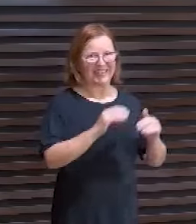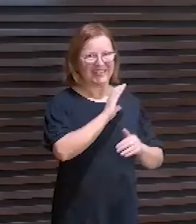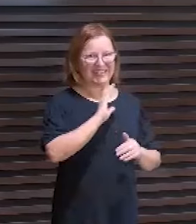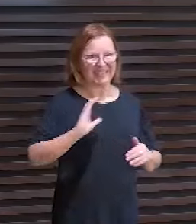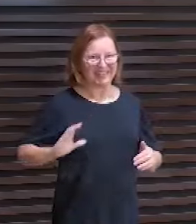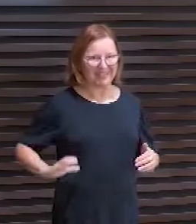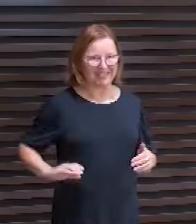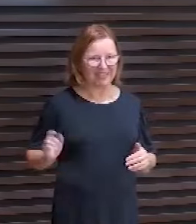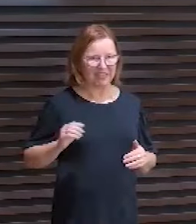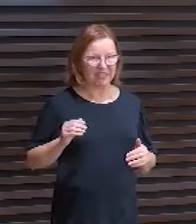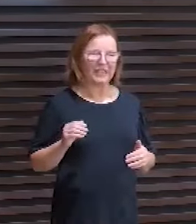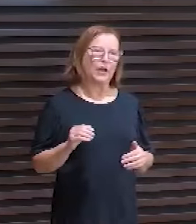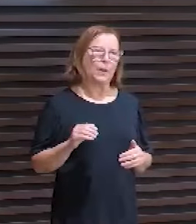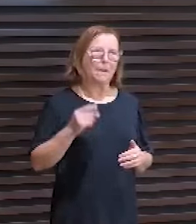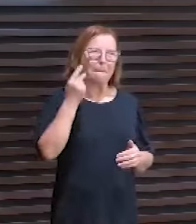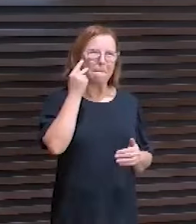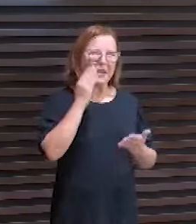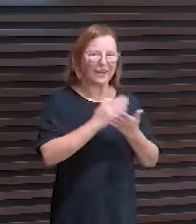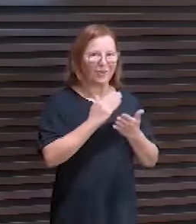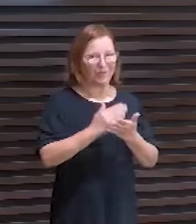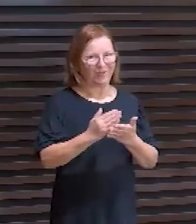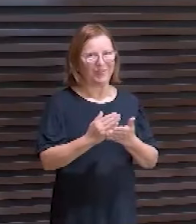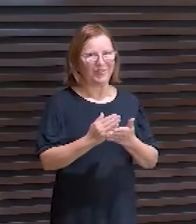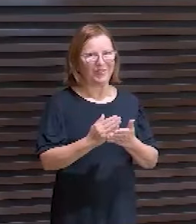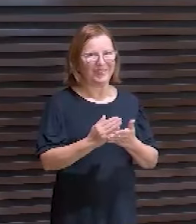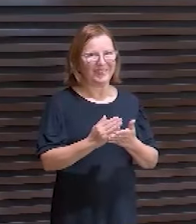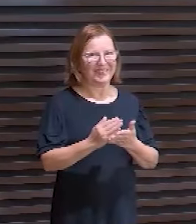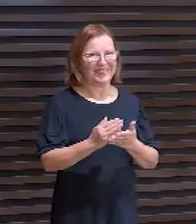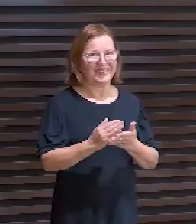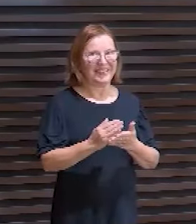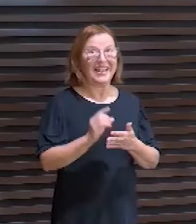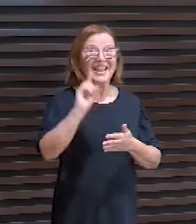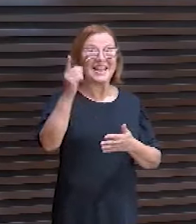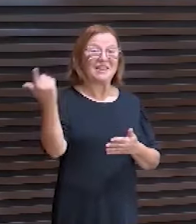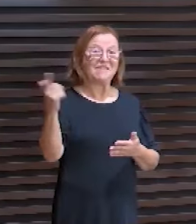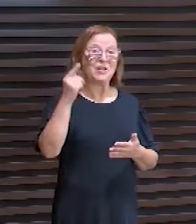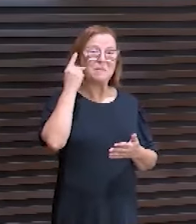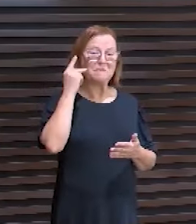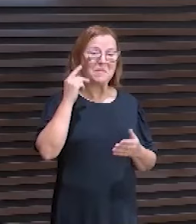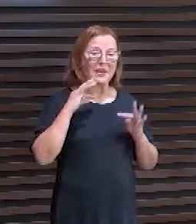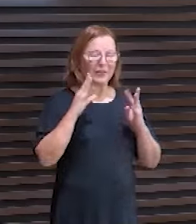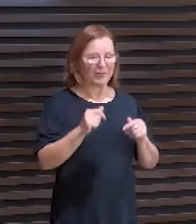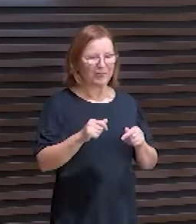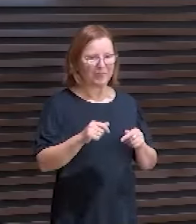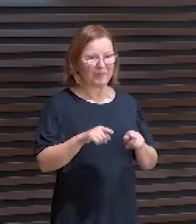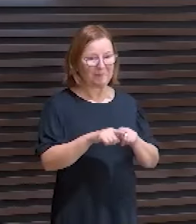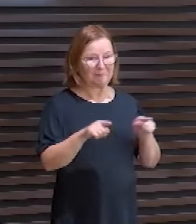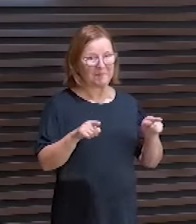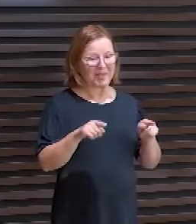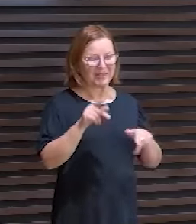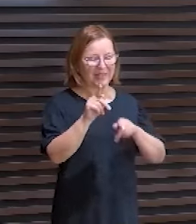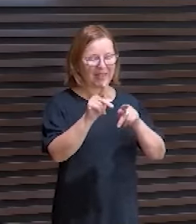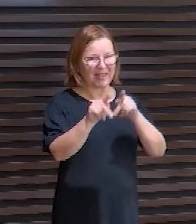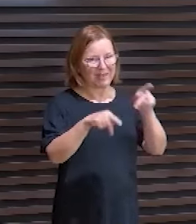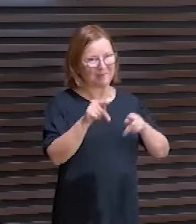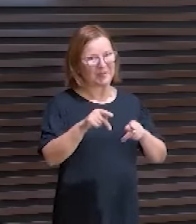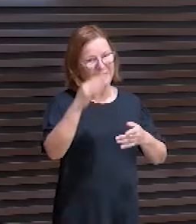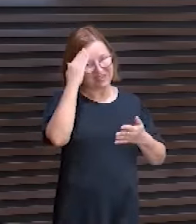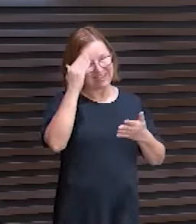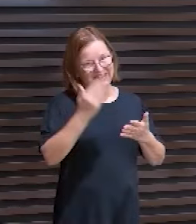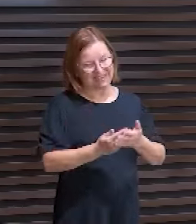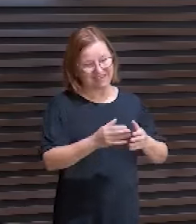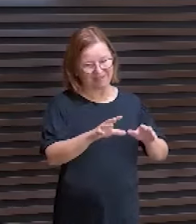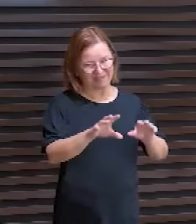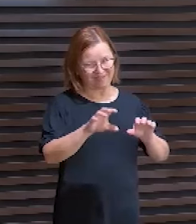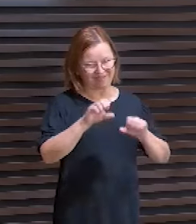a alguns Ele veio para todos mas aqueles que creem tomam posse aqueles que não